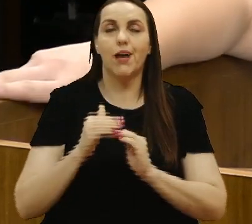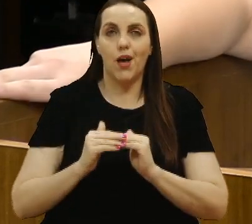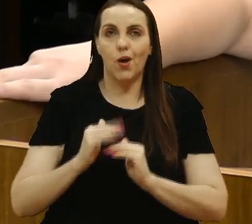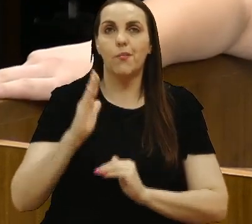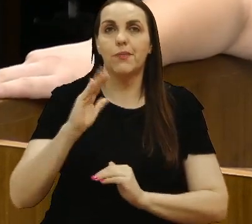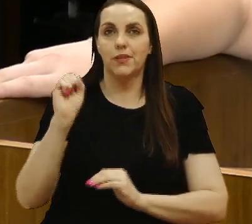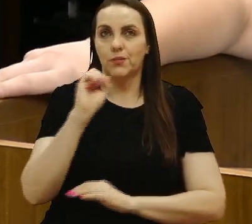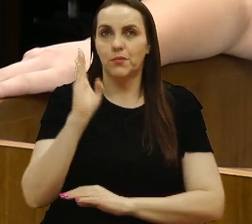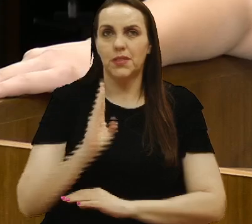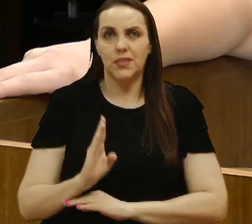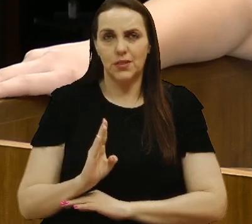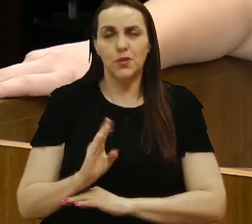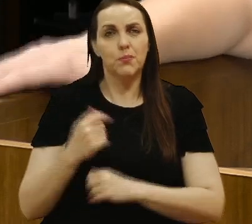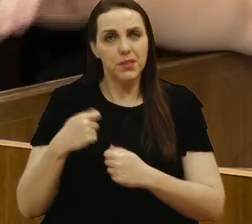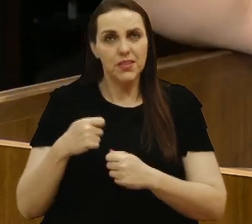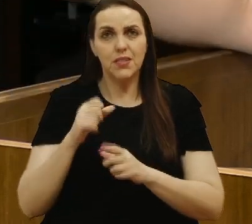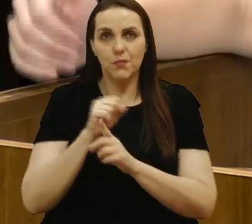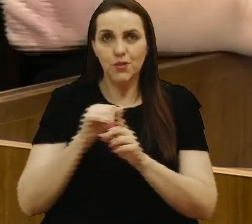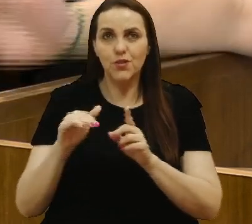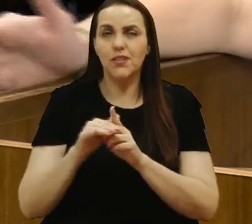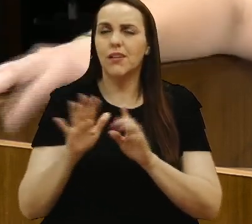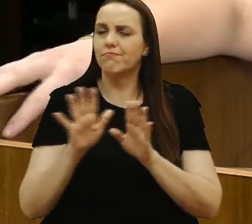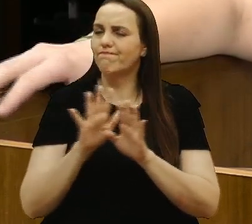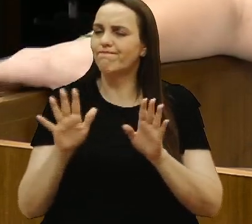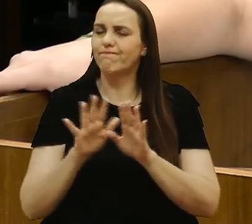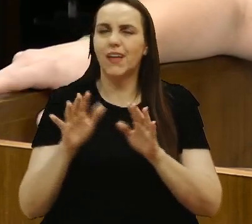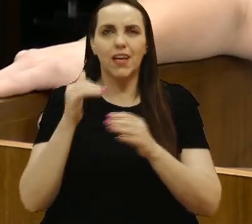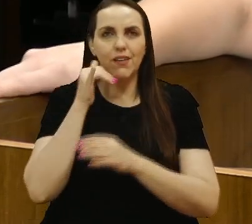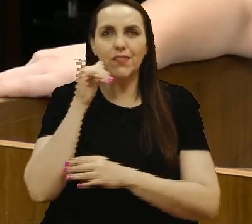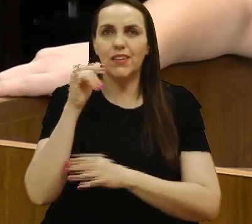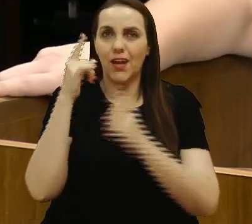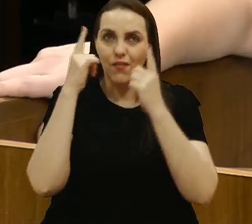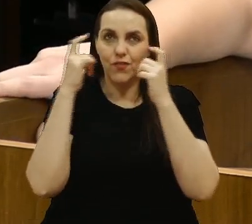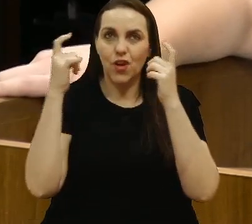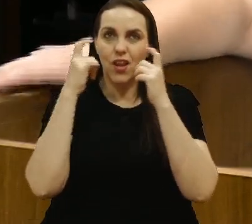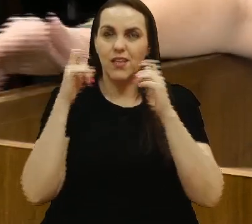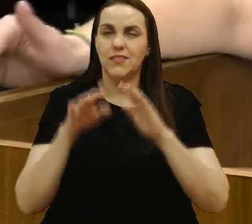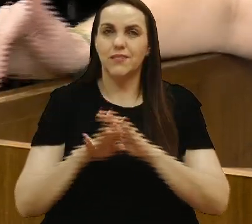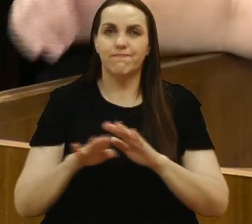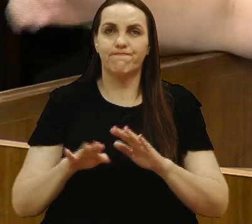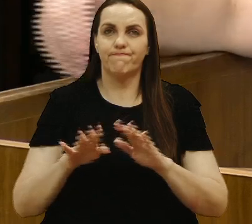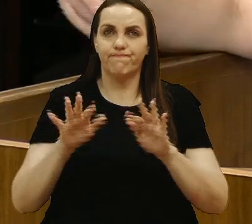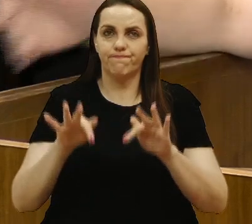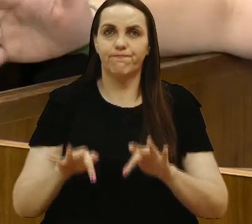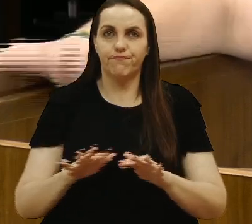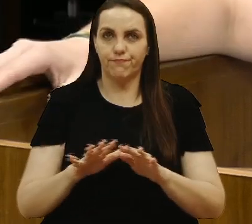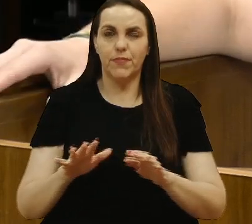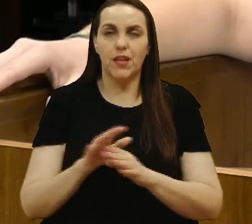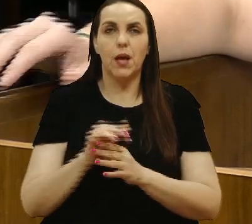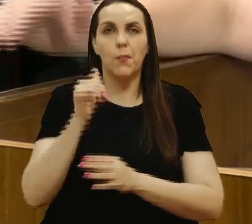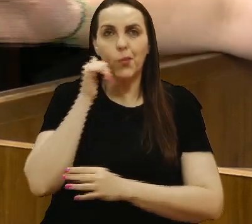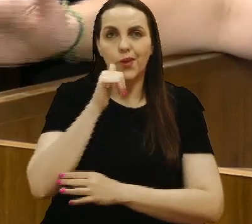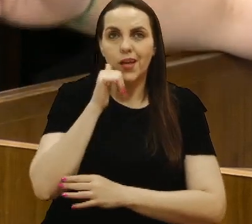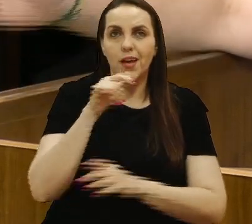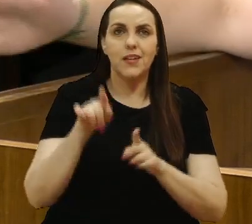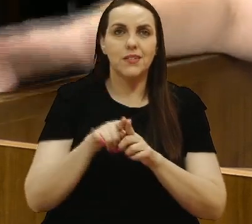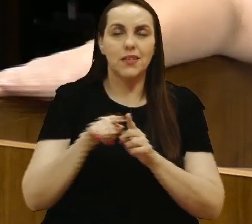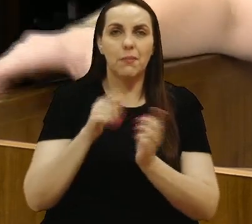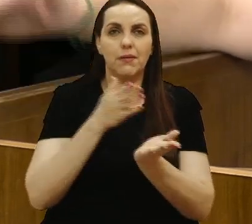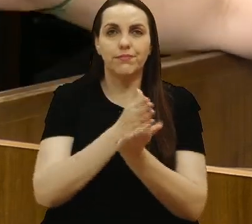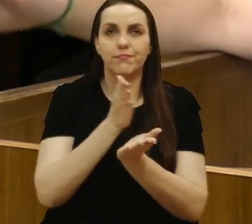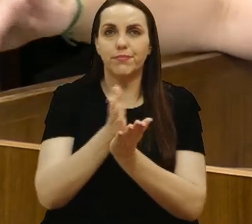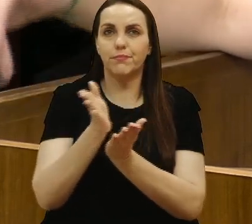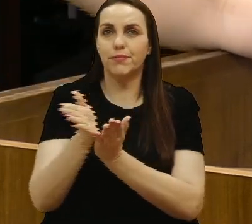para uma sociedade que não violente as mulheres e que não violente nenhum outro segmento social, para que alguém se